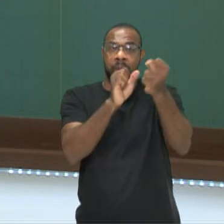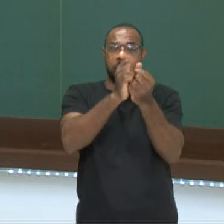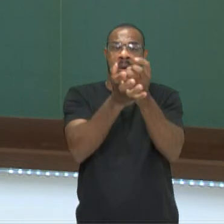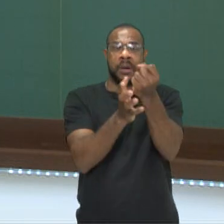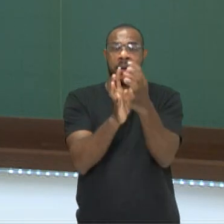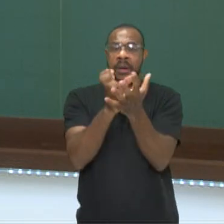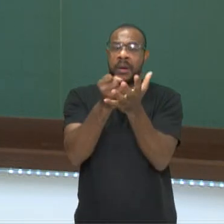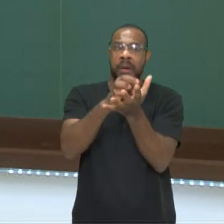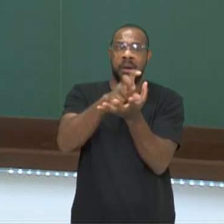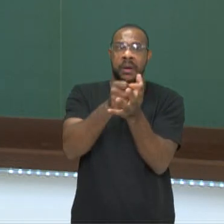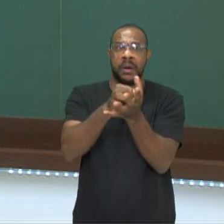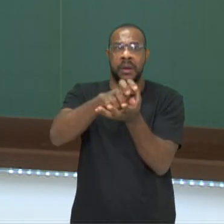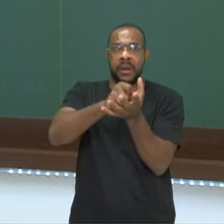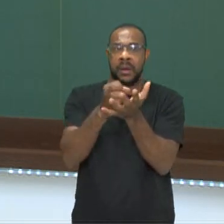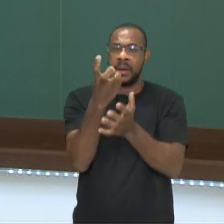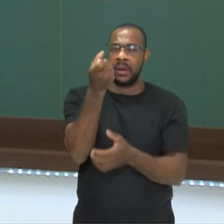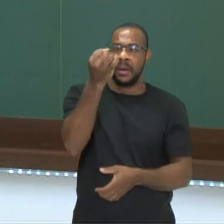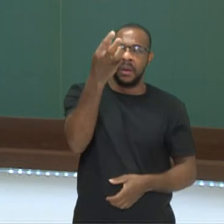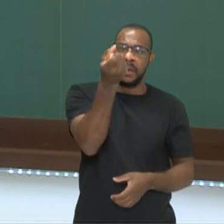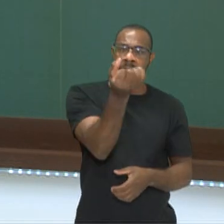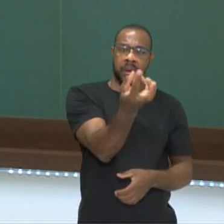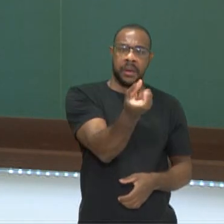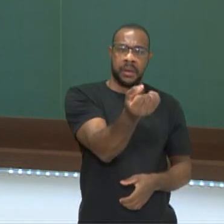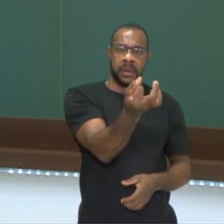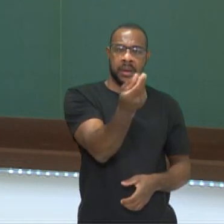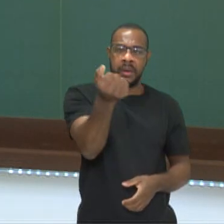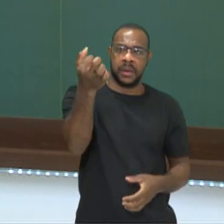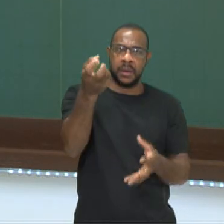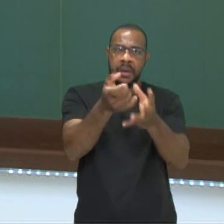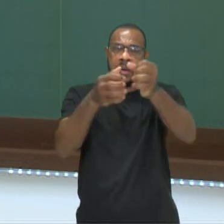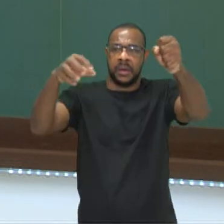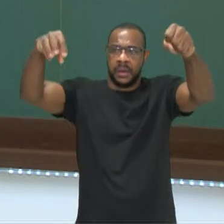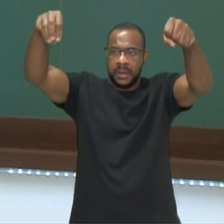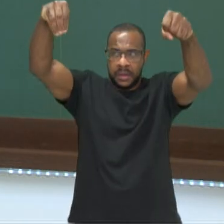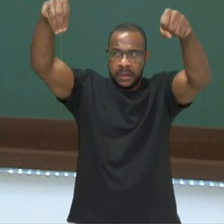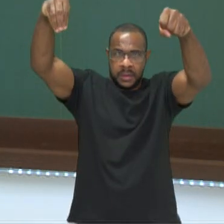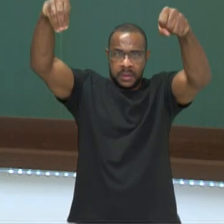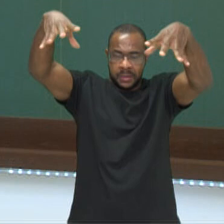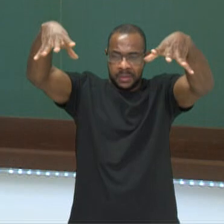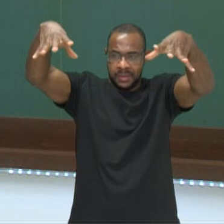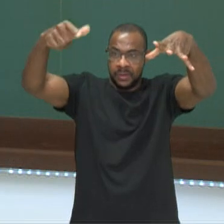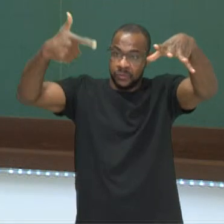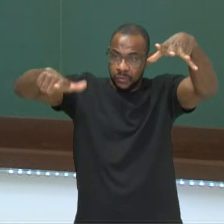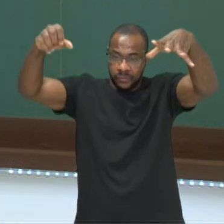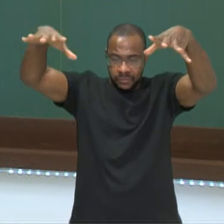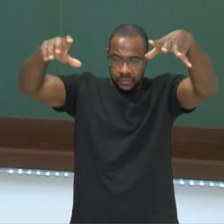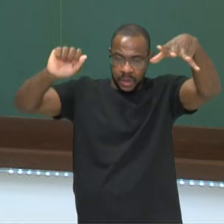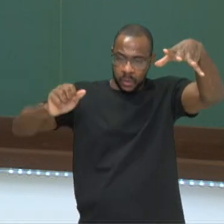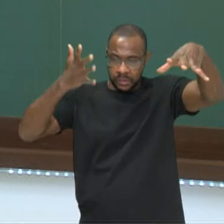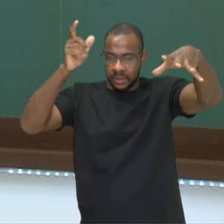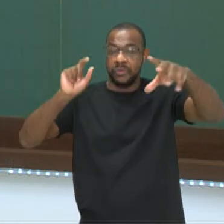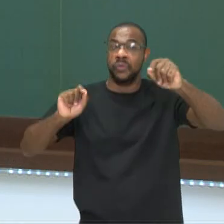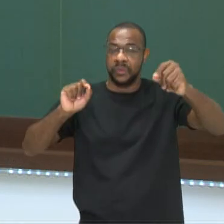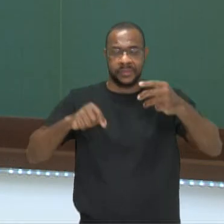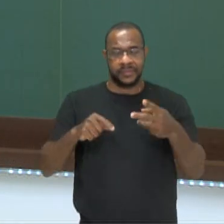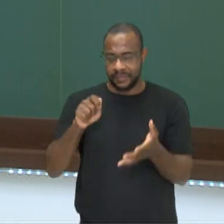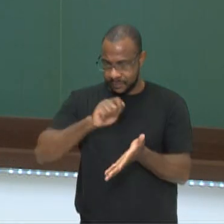de papel. Então você amassa a folha e solta novamente e vê o que acontece. Terceiro,